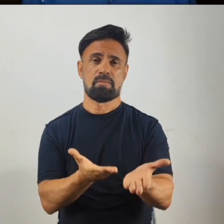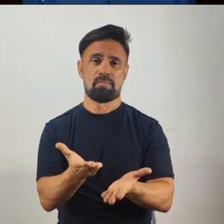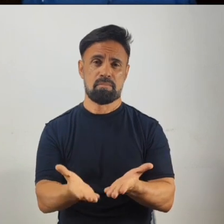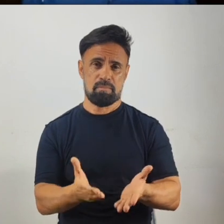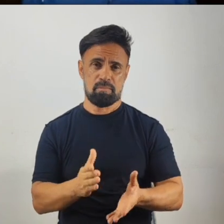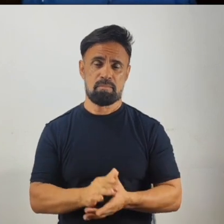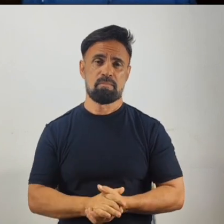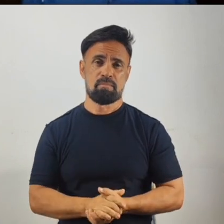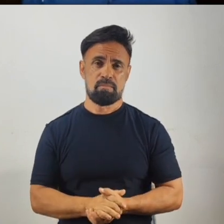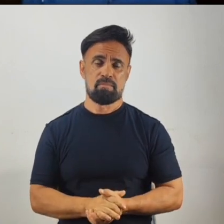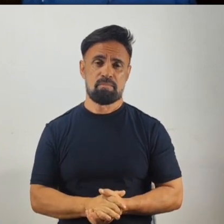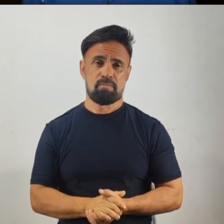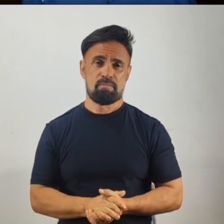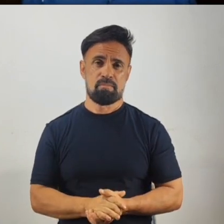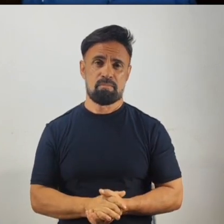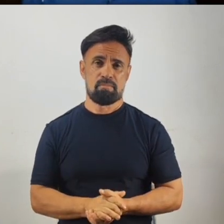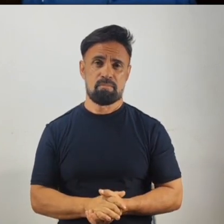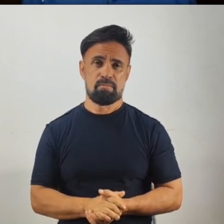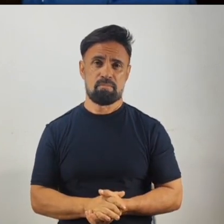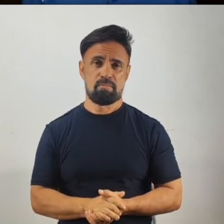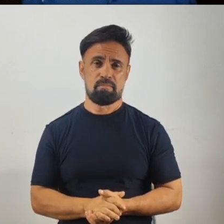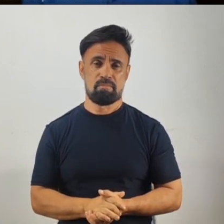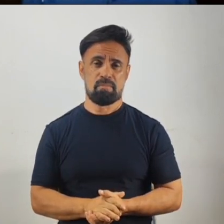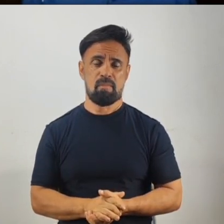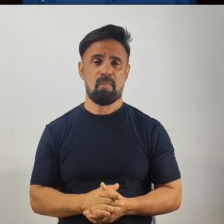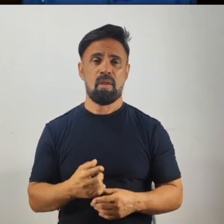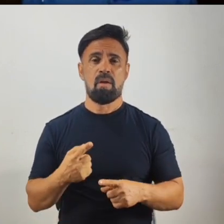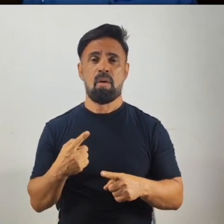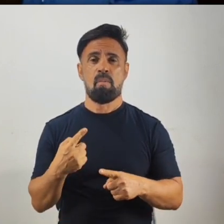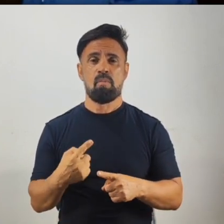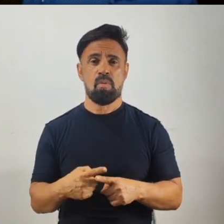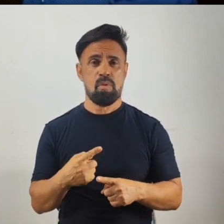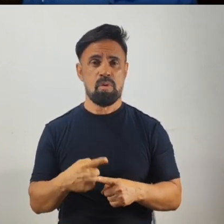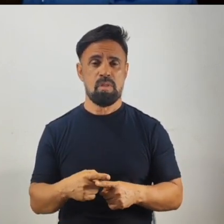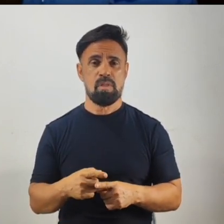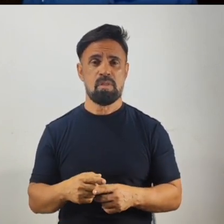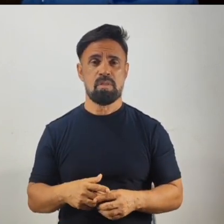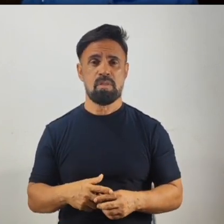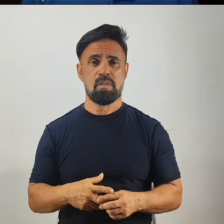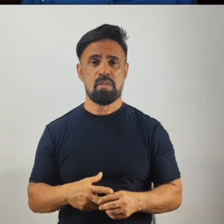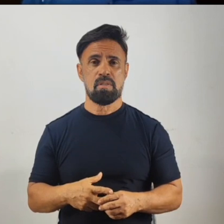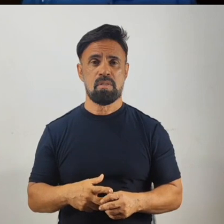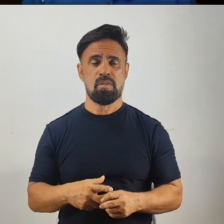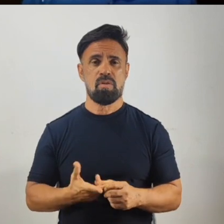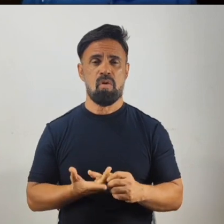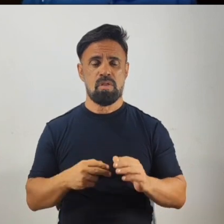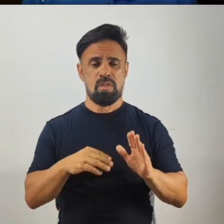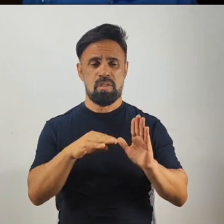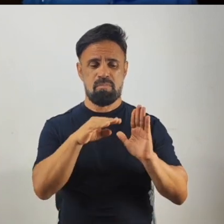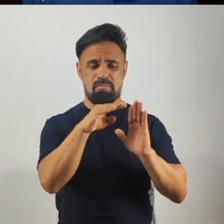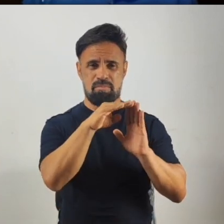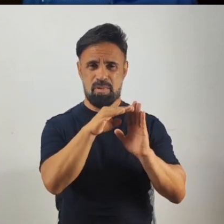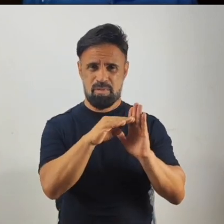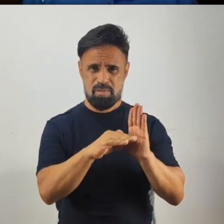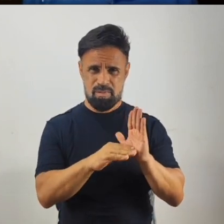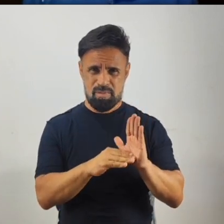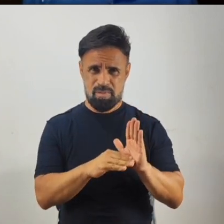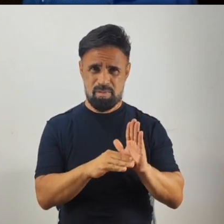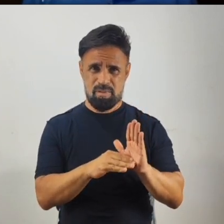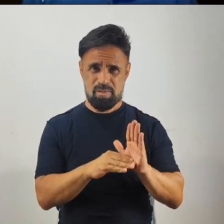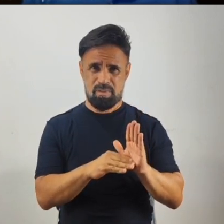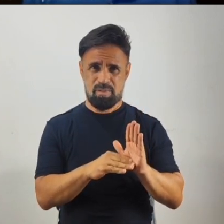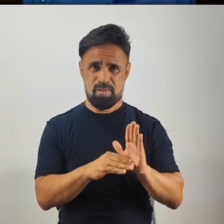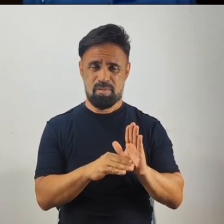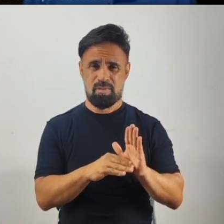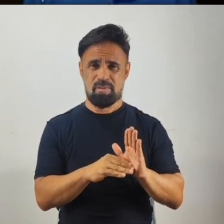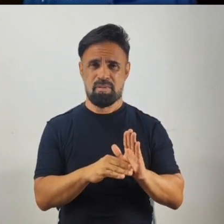possível. O que a nossa norma específica, o